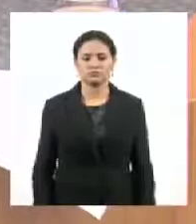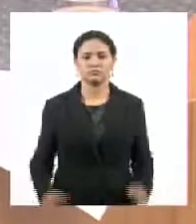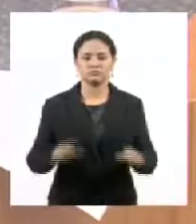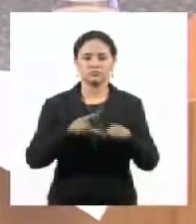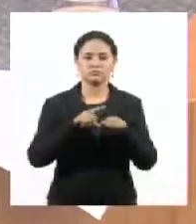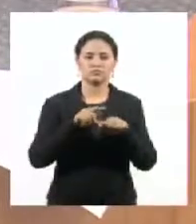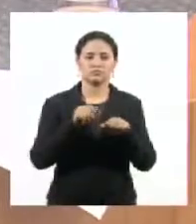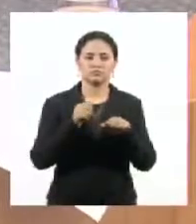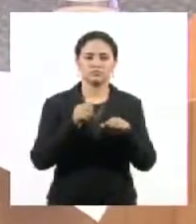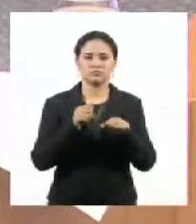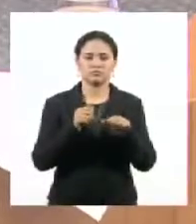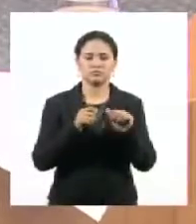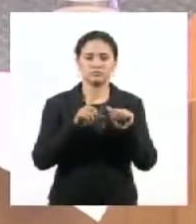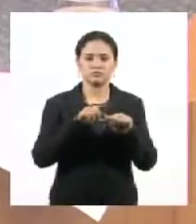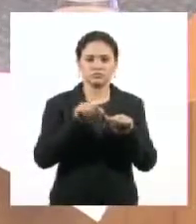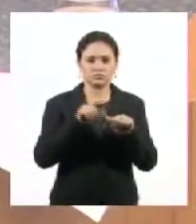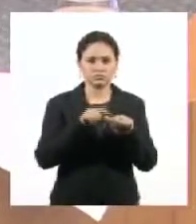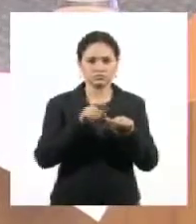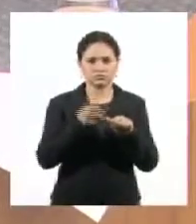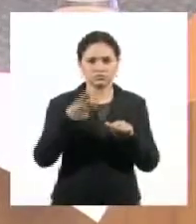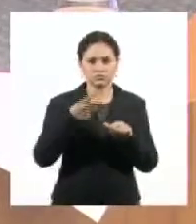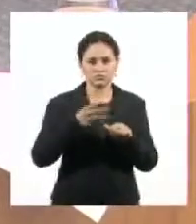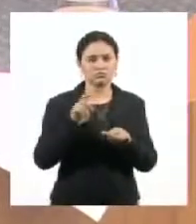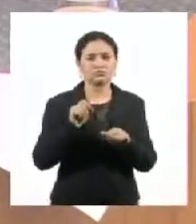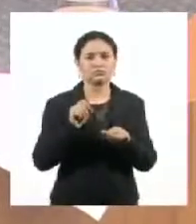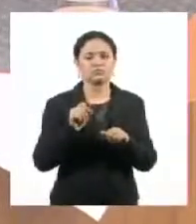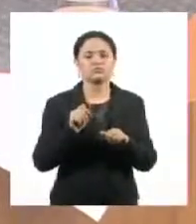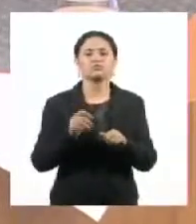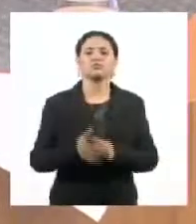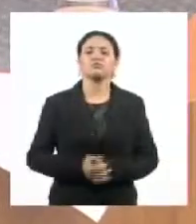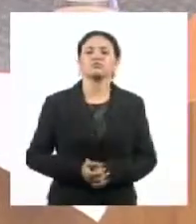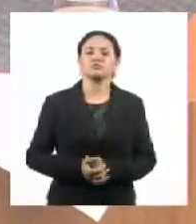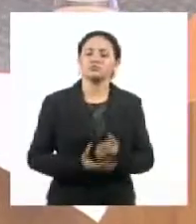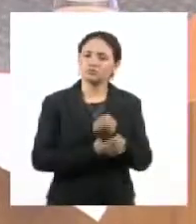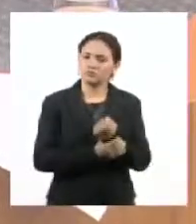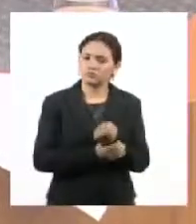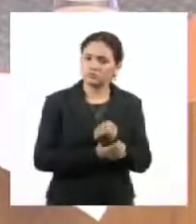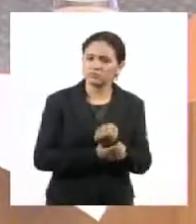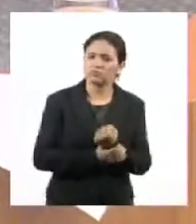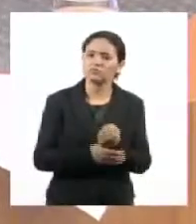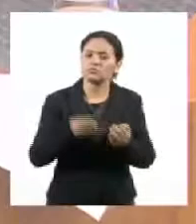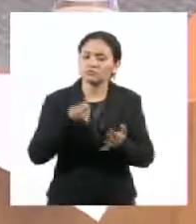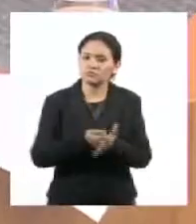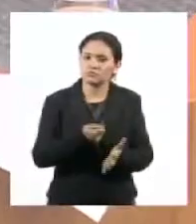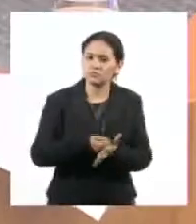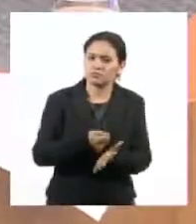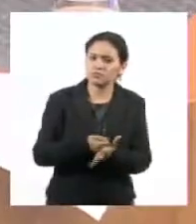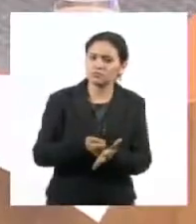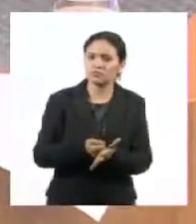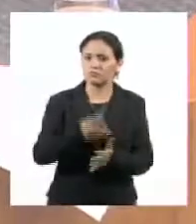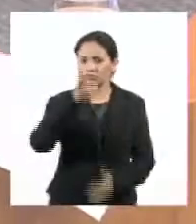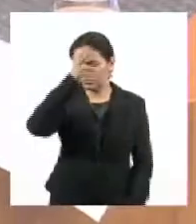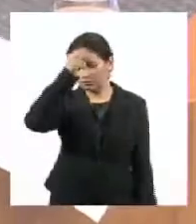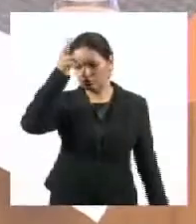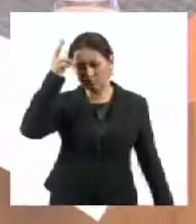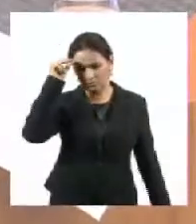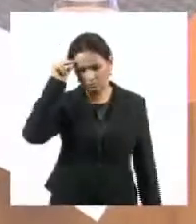3º, para fim de estruturação e garantias e de adimplemento das obrigações contra eles no município,